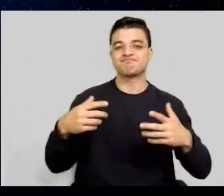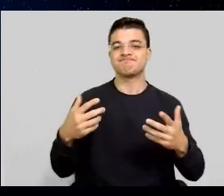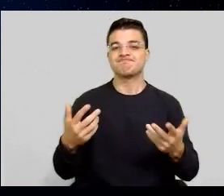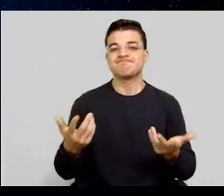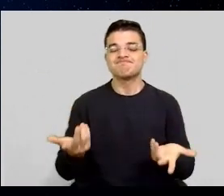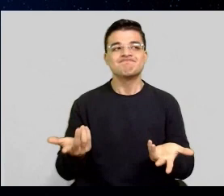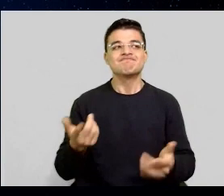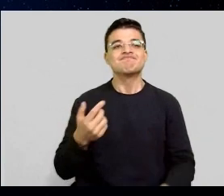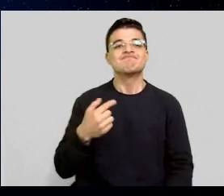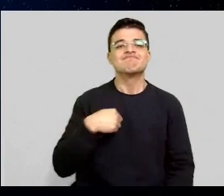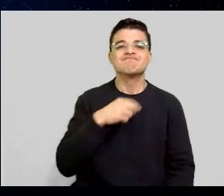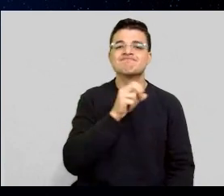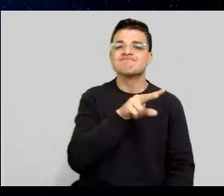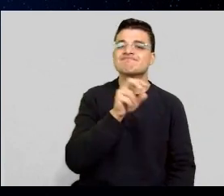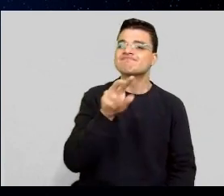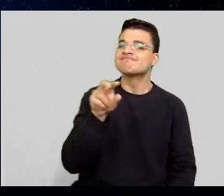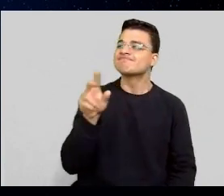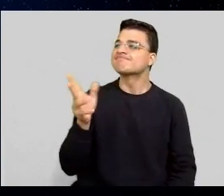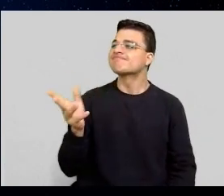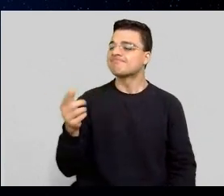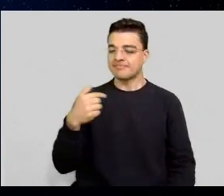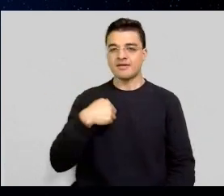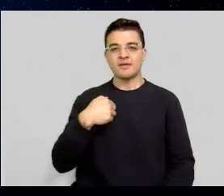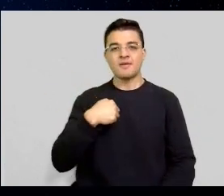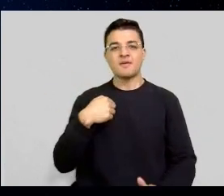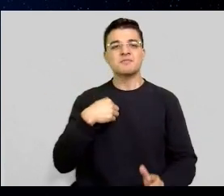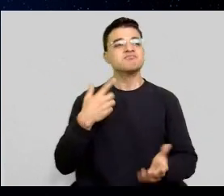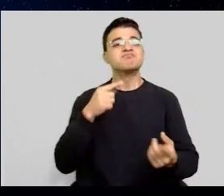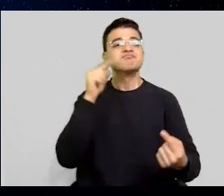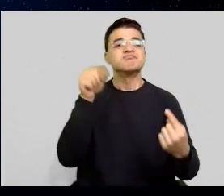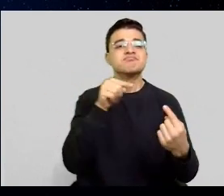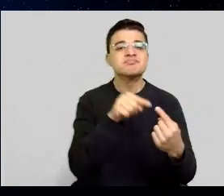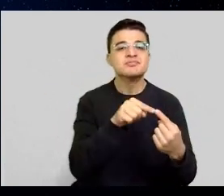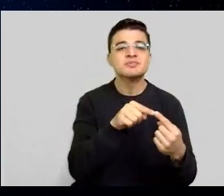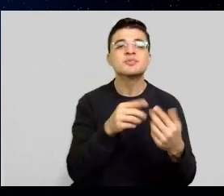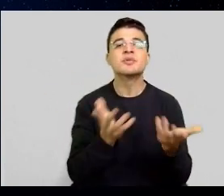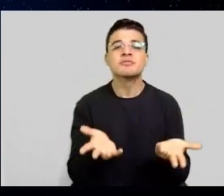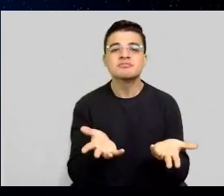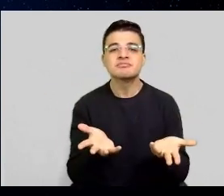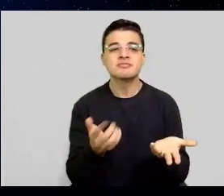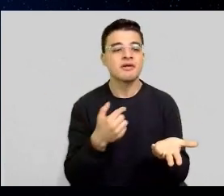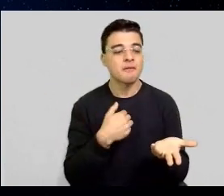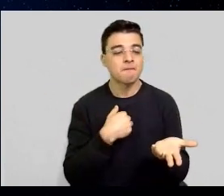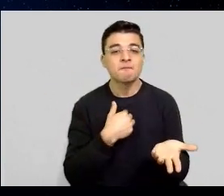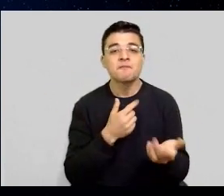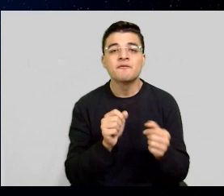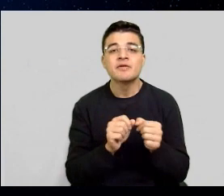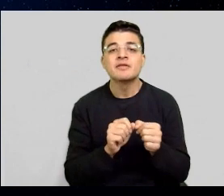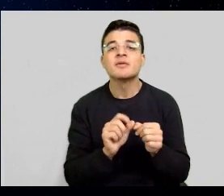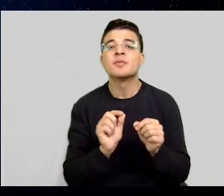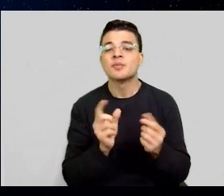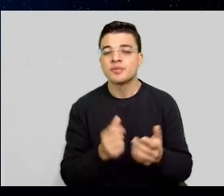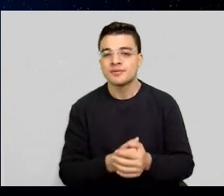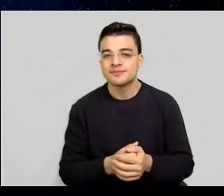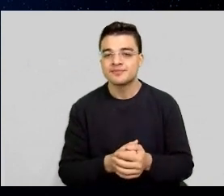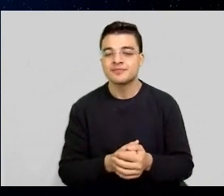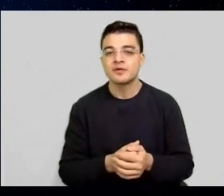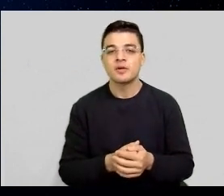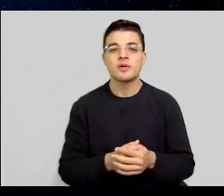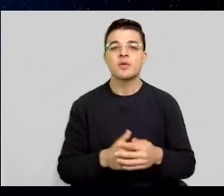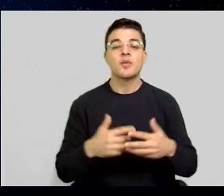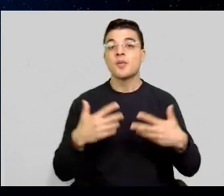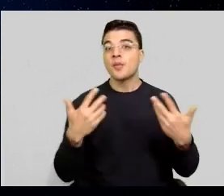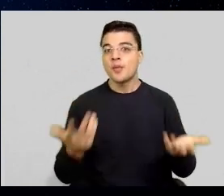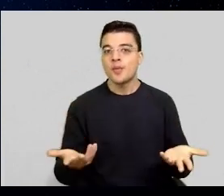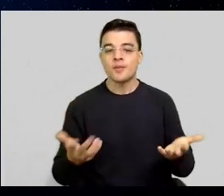o nosso propósito pessoal, individual, como indivíduo, e muitas vezes nós não entendemos também o propósito em relação à